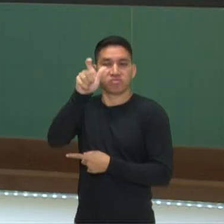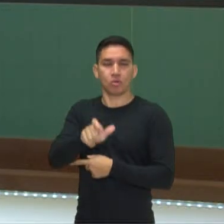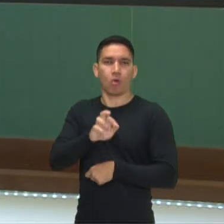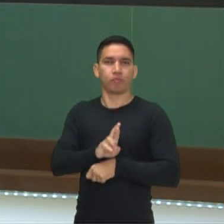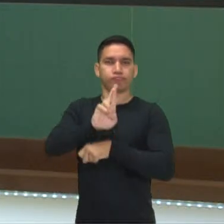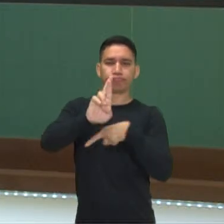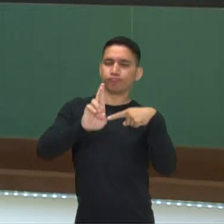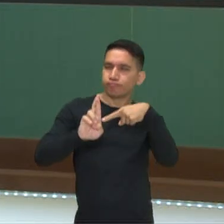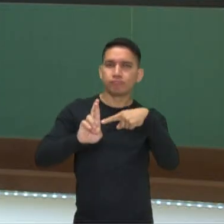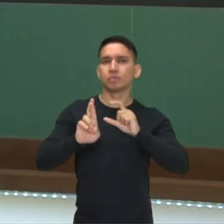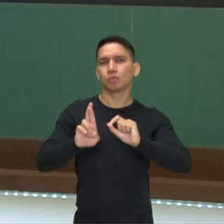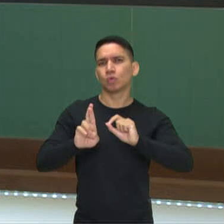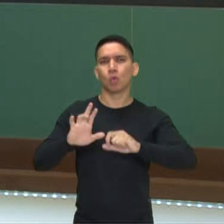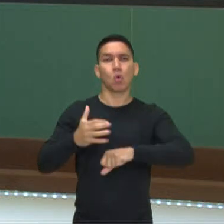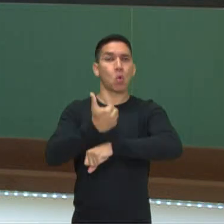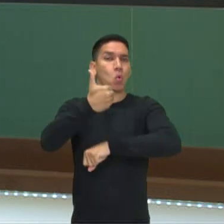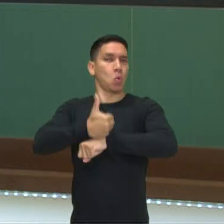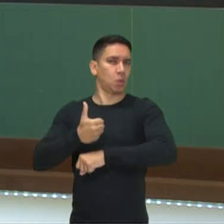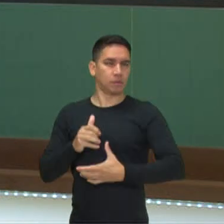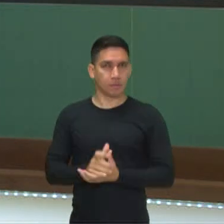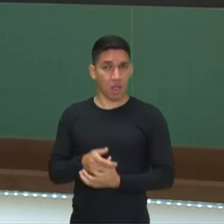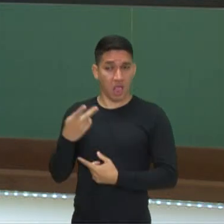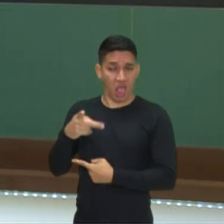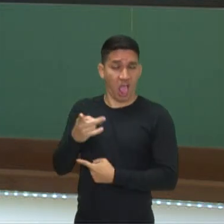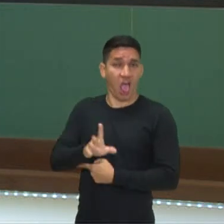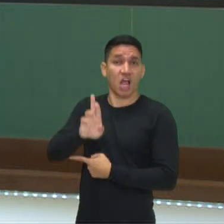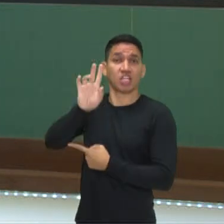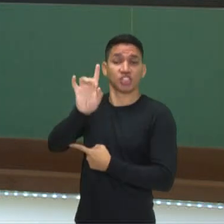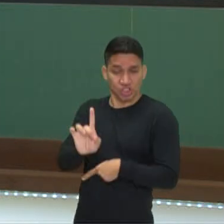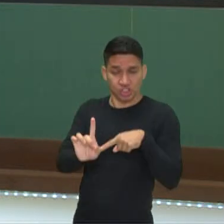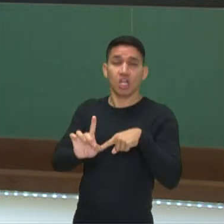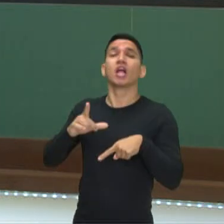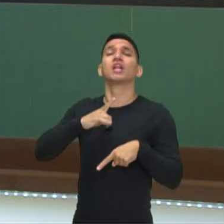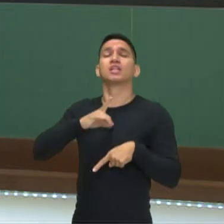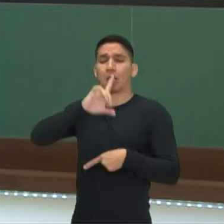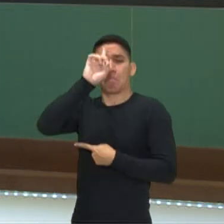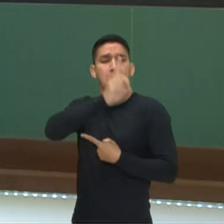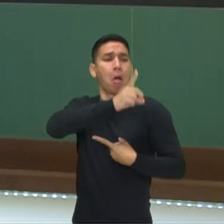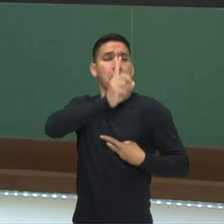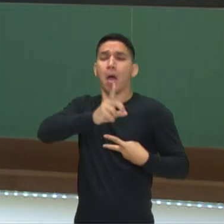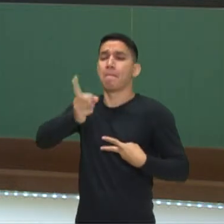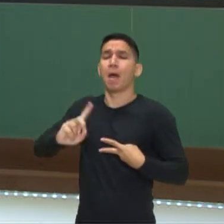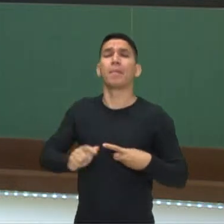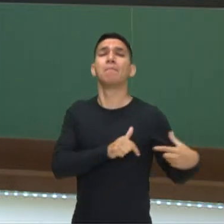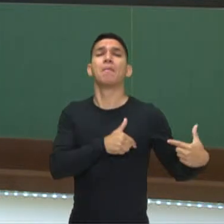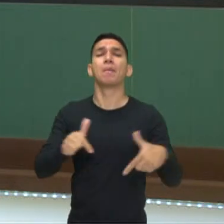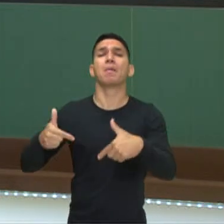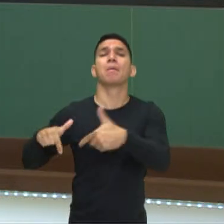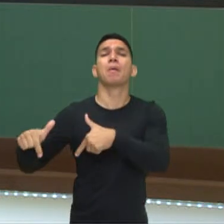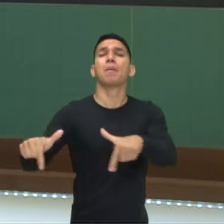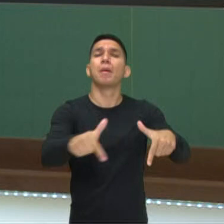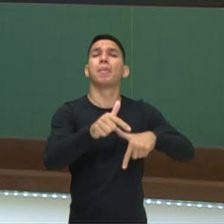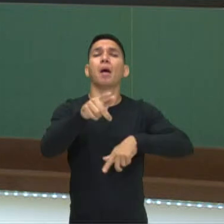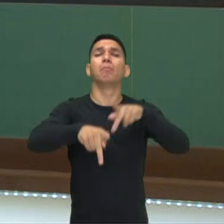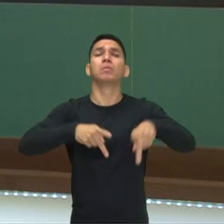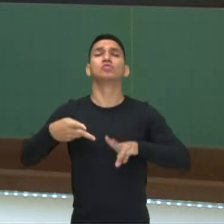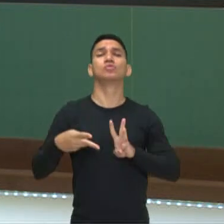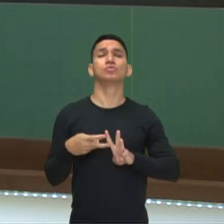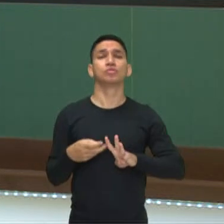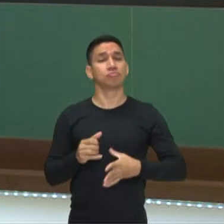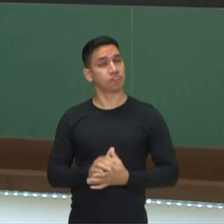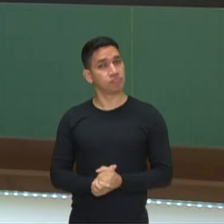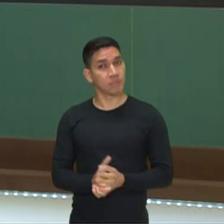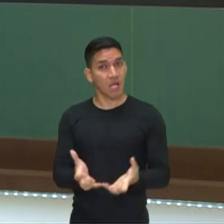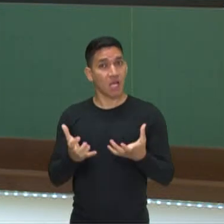figura colonial, ela tivesse o direito de explorar o trabalho desses indígenas, né? Querendo